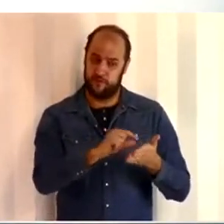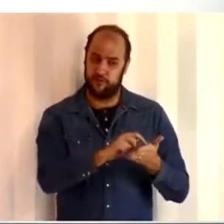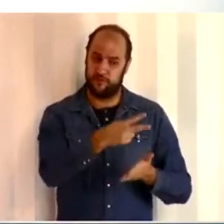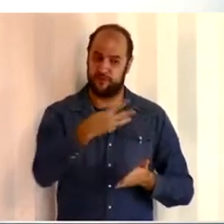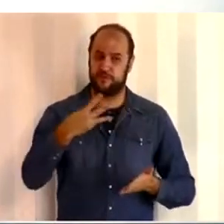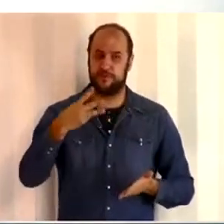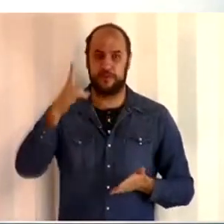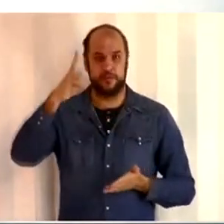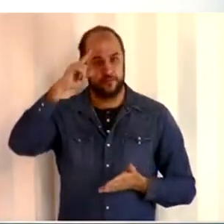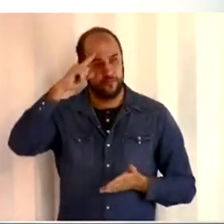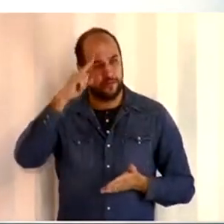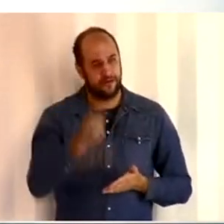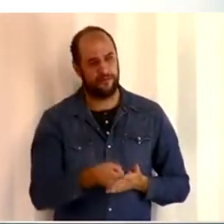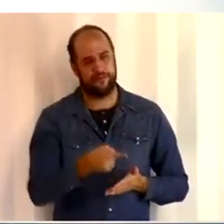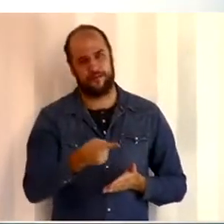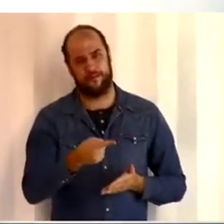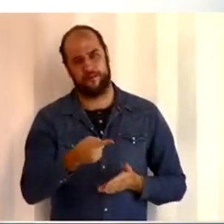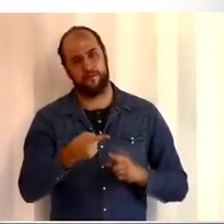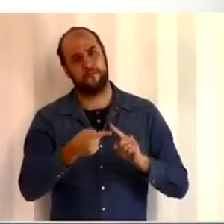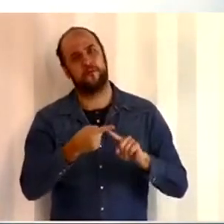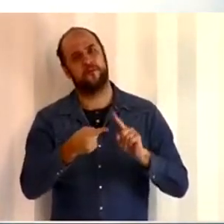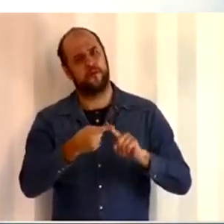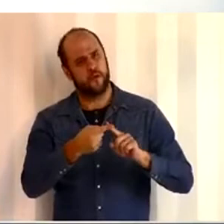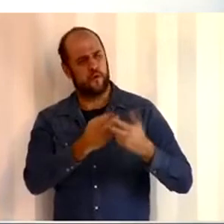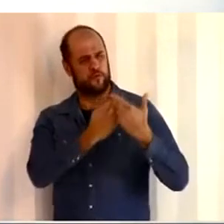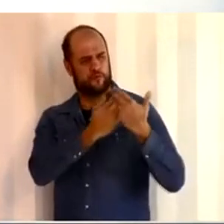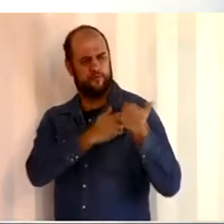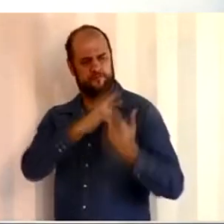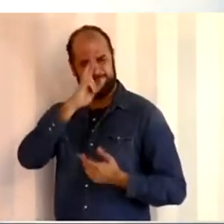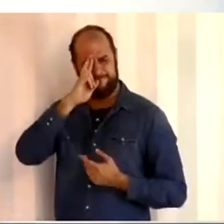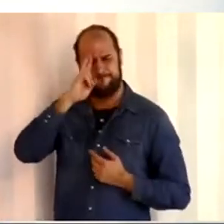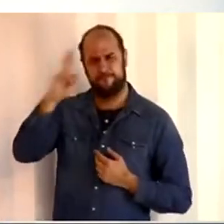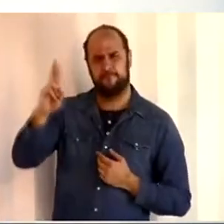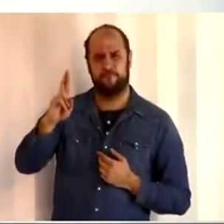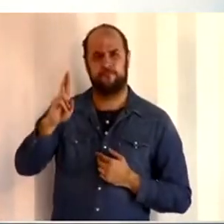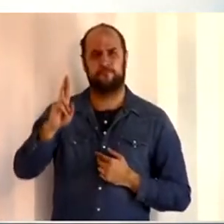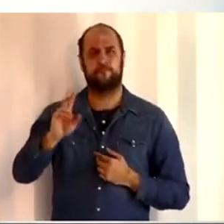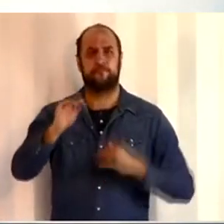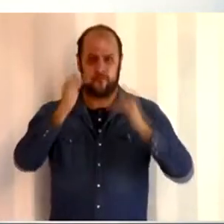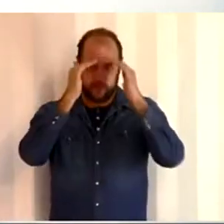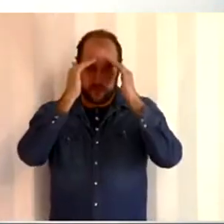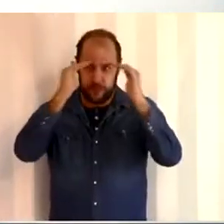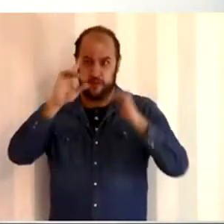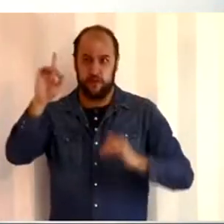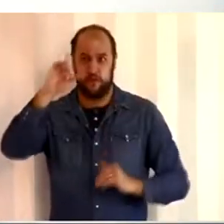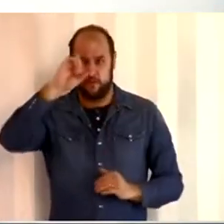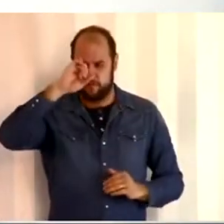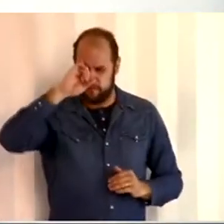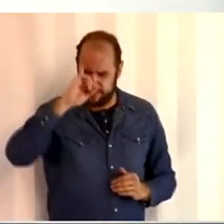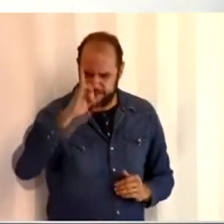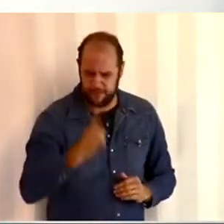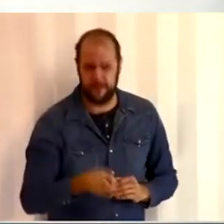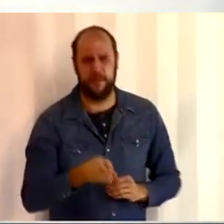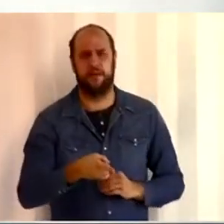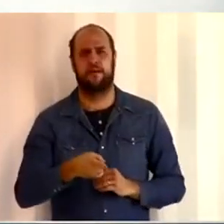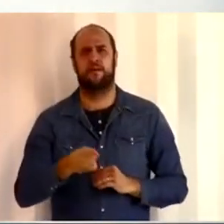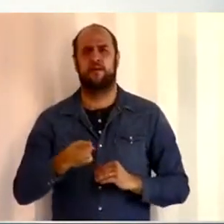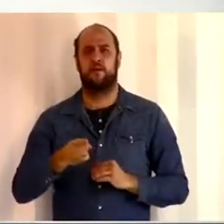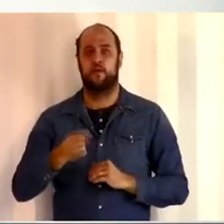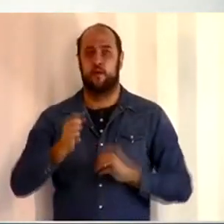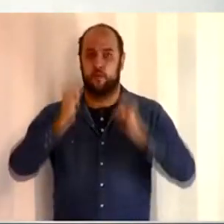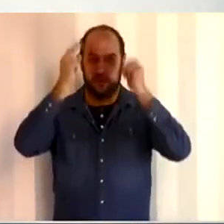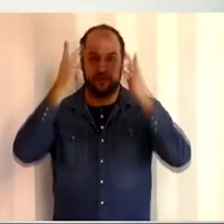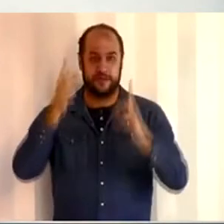do Senhor. Uma vez cumpriam o seu dever para com o Senhor, segundo a ordem do Senhor, por intermédio de